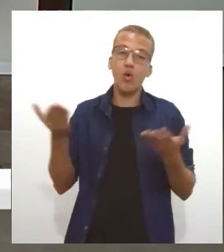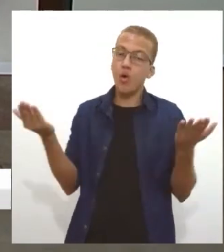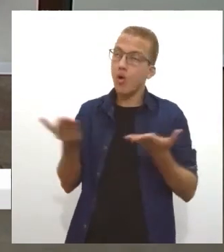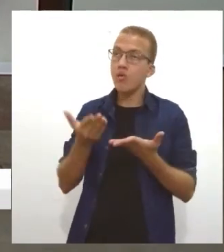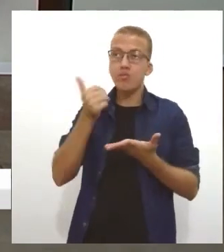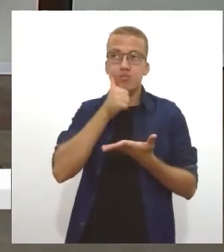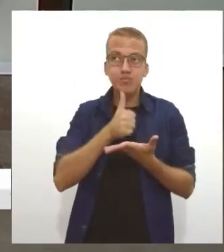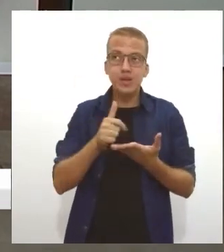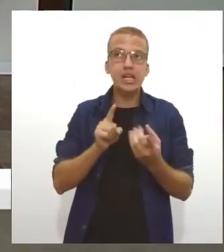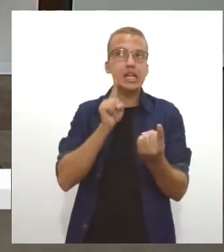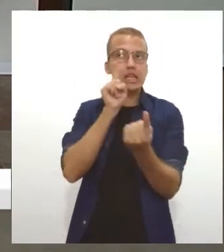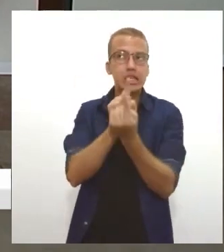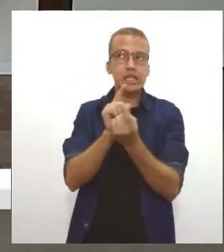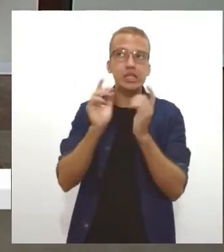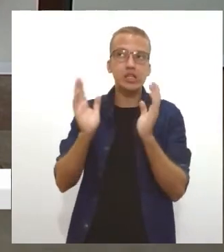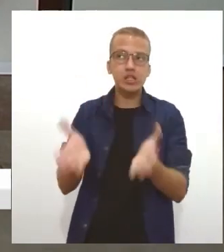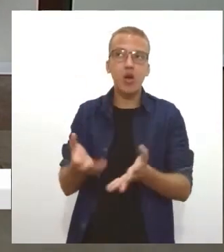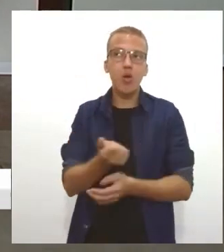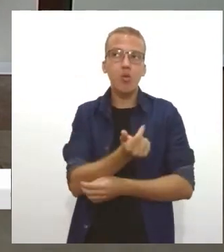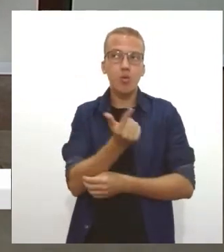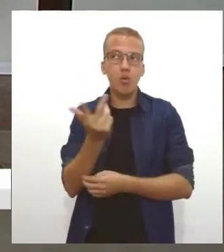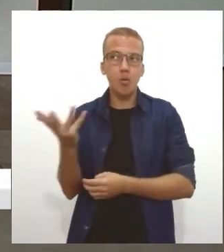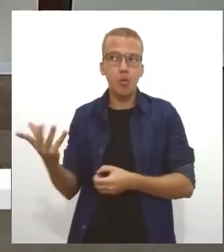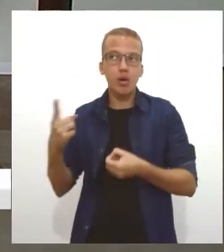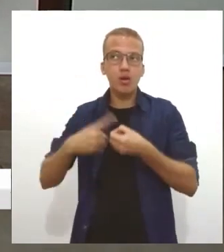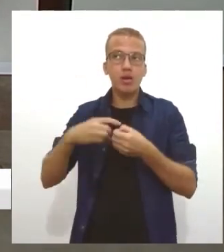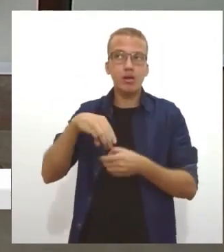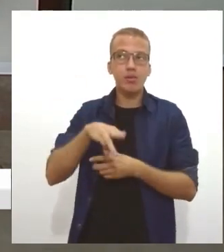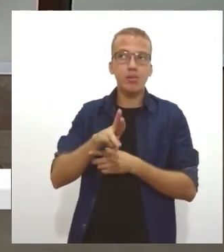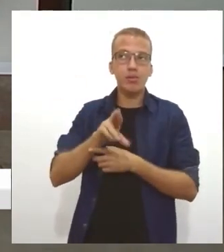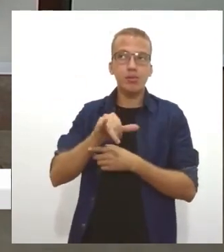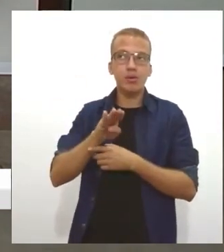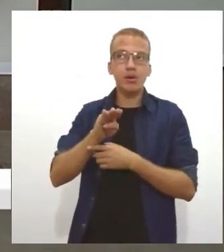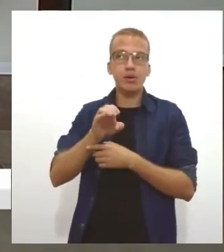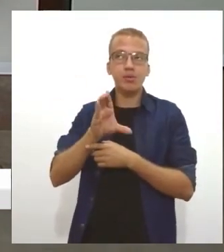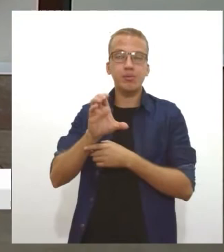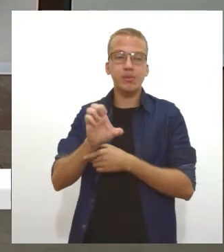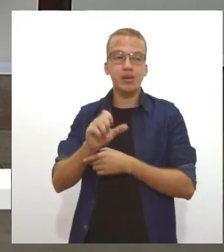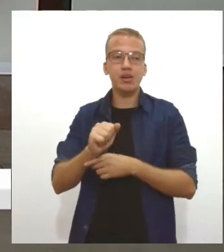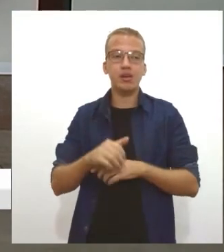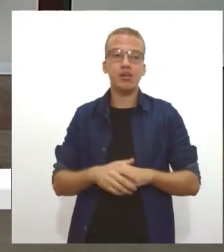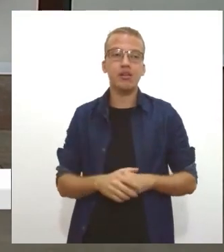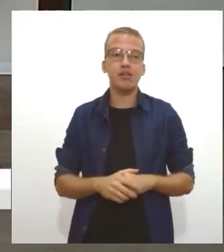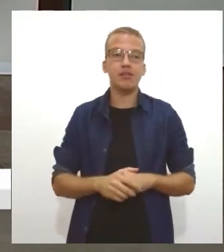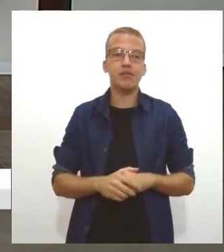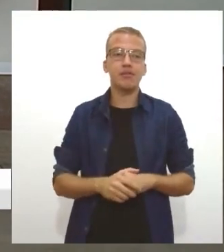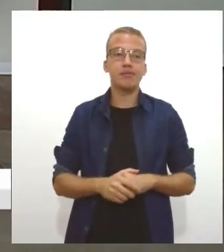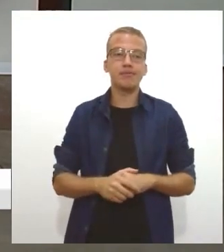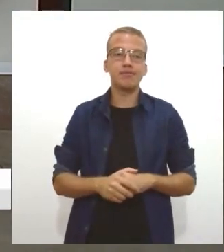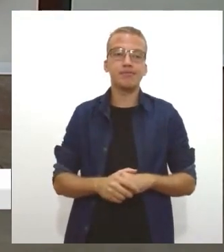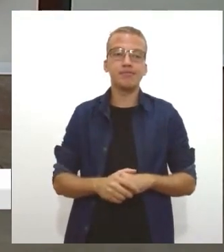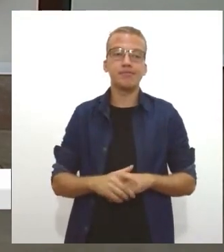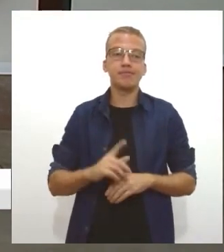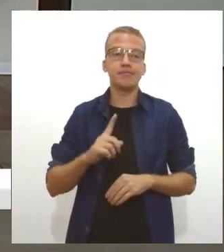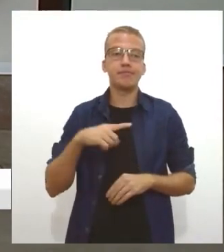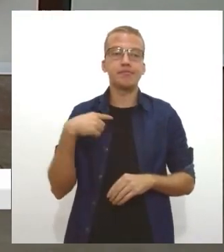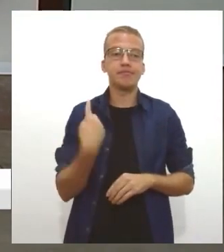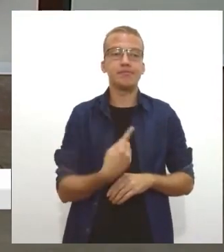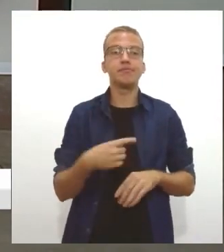atendidas por conta dessa lei em Muribeca? Então, nós ainda estamos estruturando, porque repare só a situação.